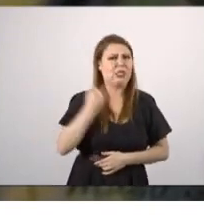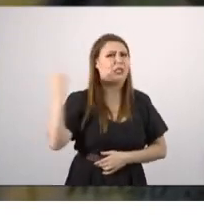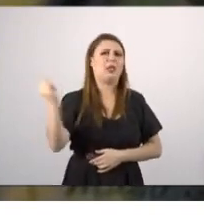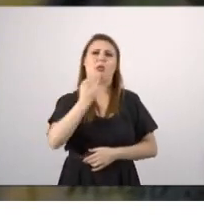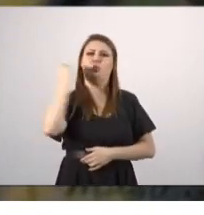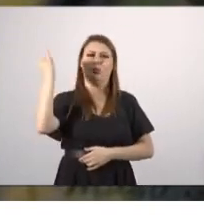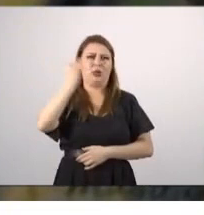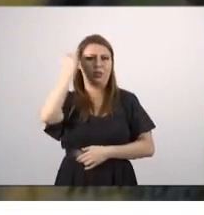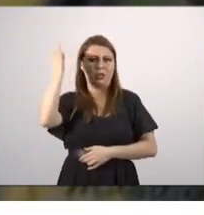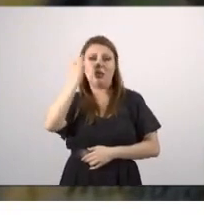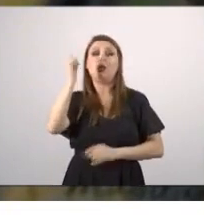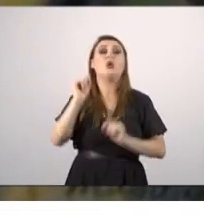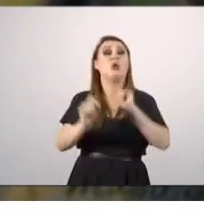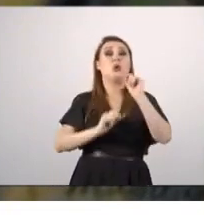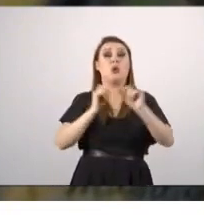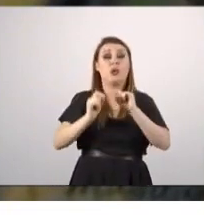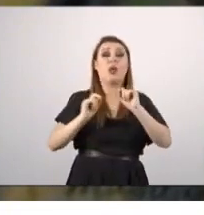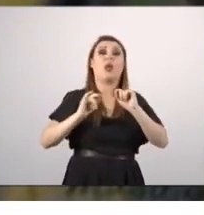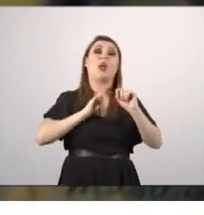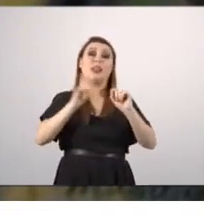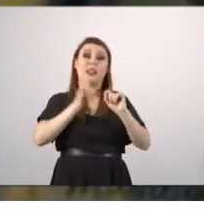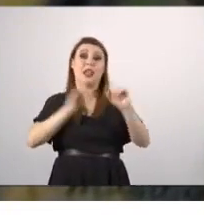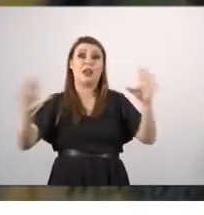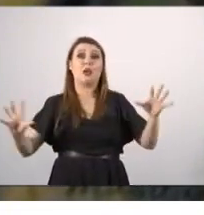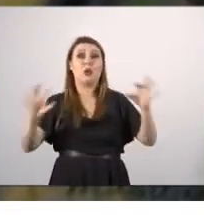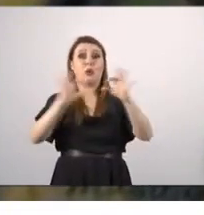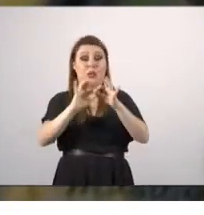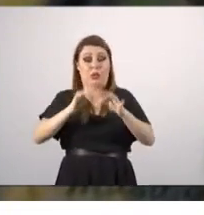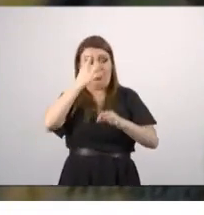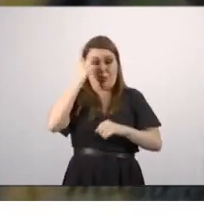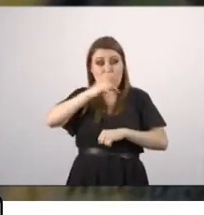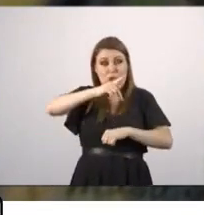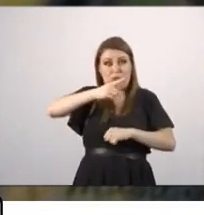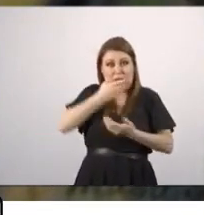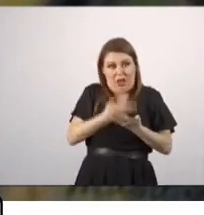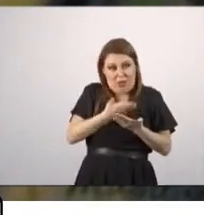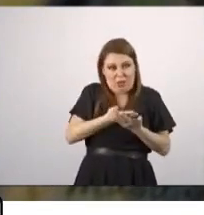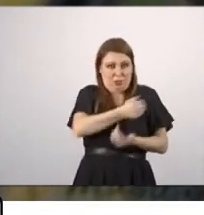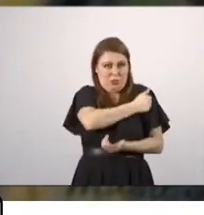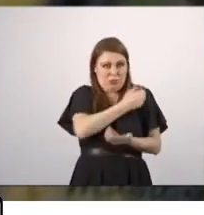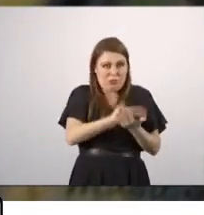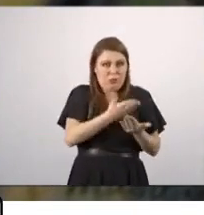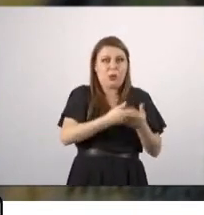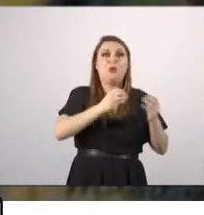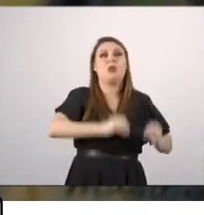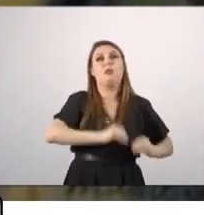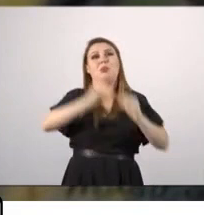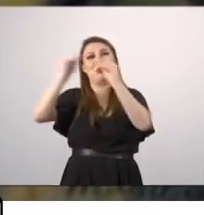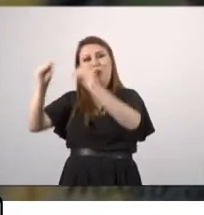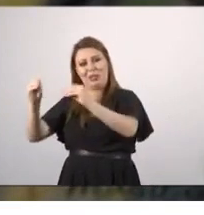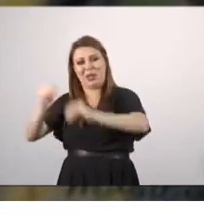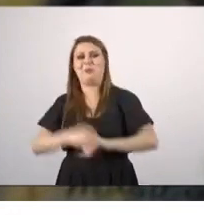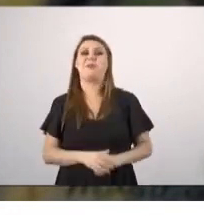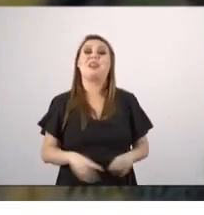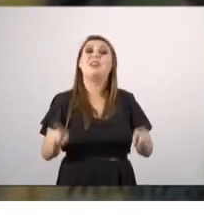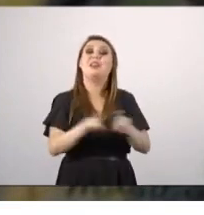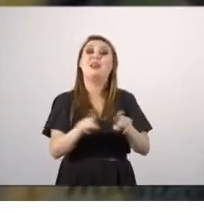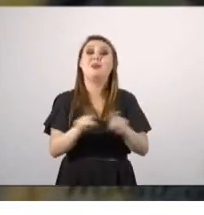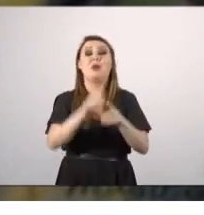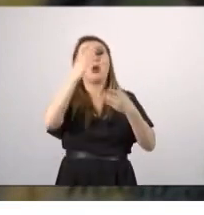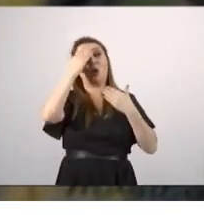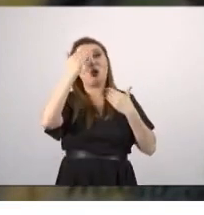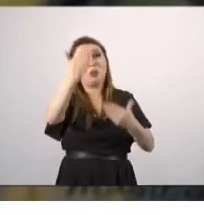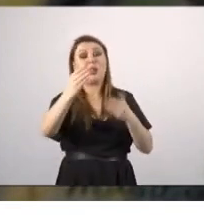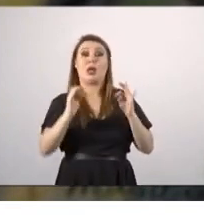a internacionalização dos nossos alunos. Quero agradecer também à equipe que